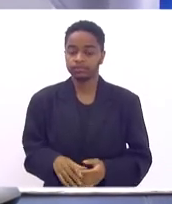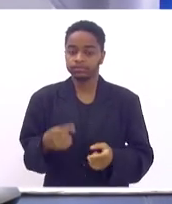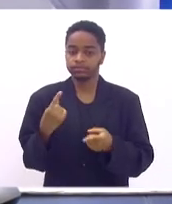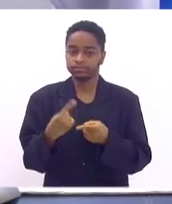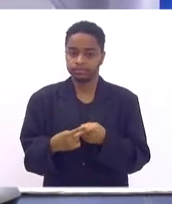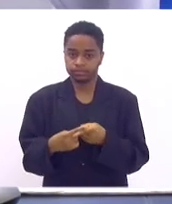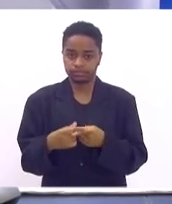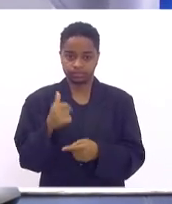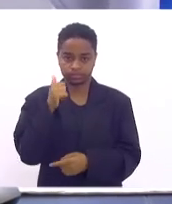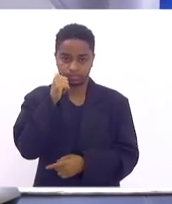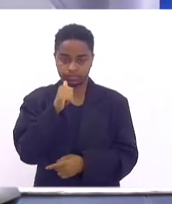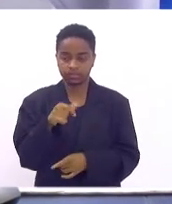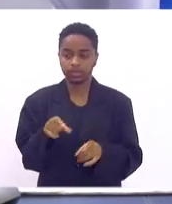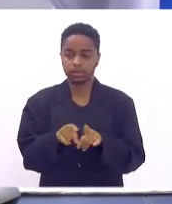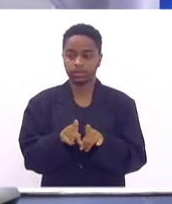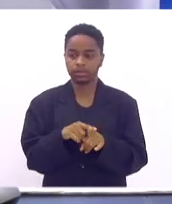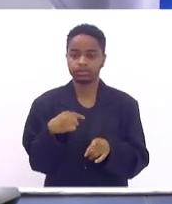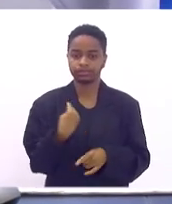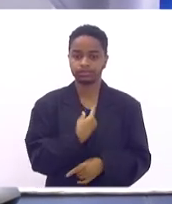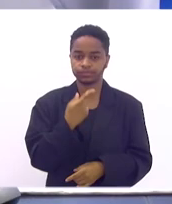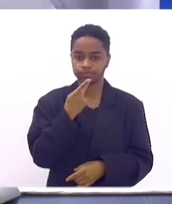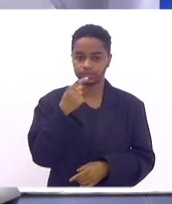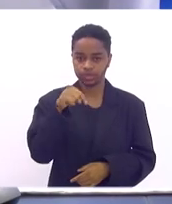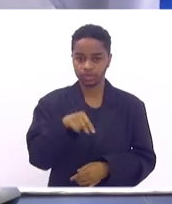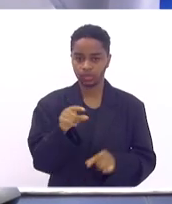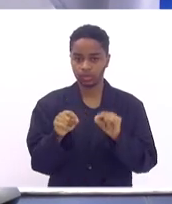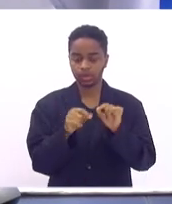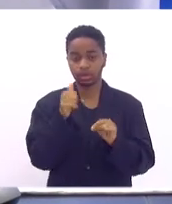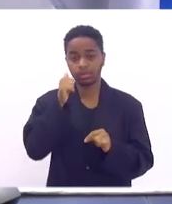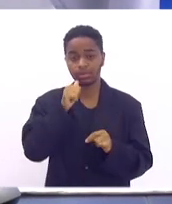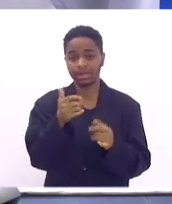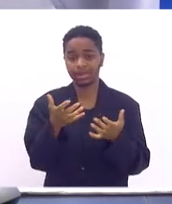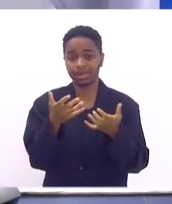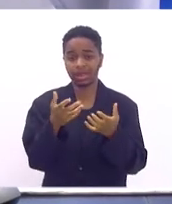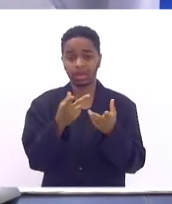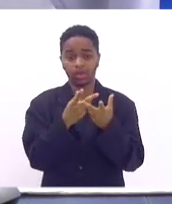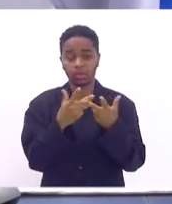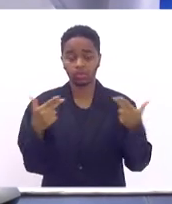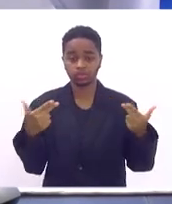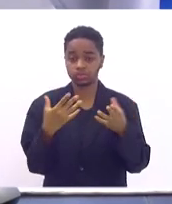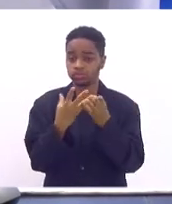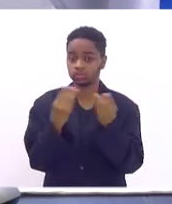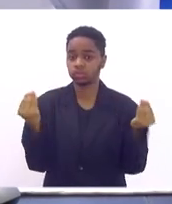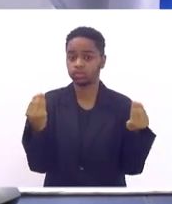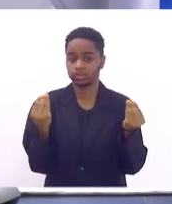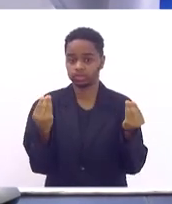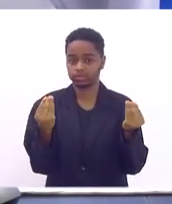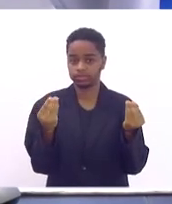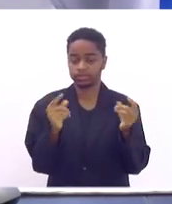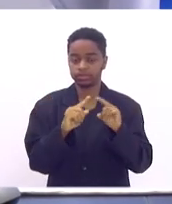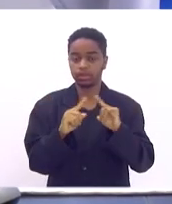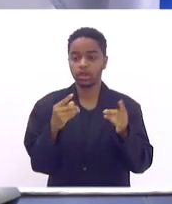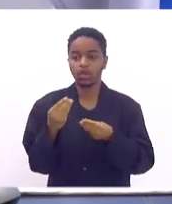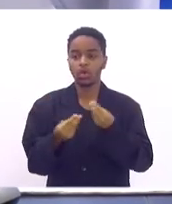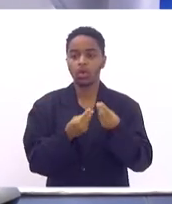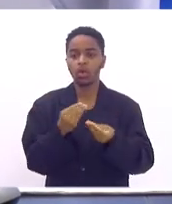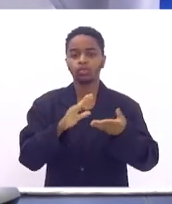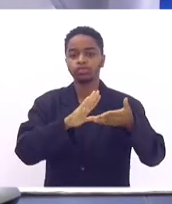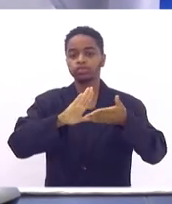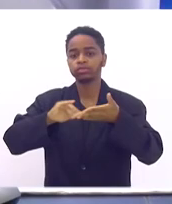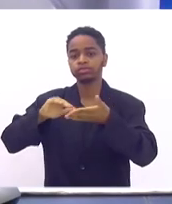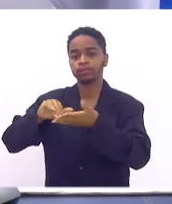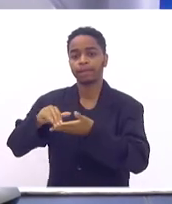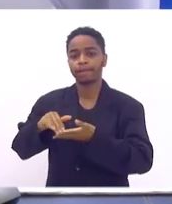mulheres, isso também foi muito falado aqui, as mulheres querem que aquilo saia do ar. Mas, para tirar aquilo do ar, tem